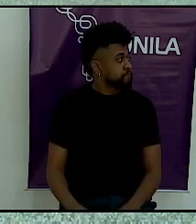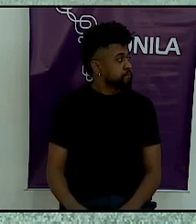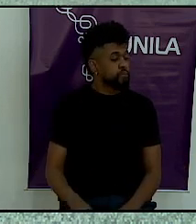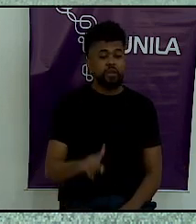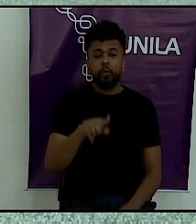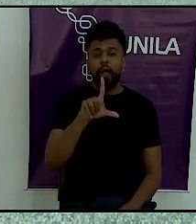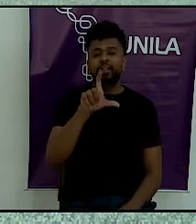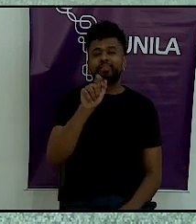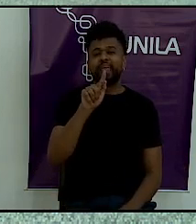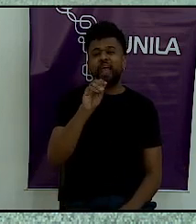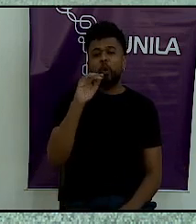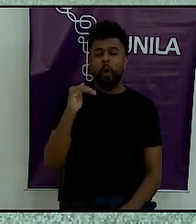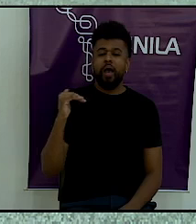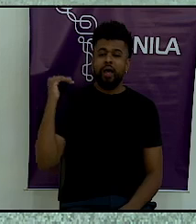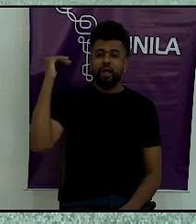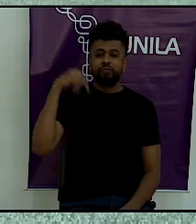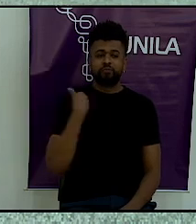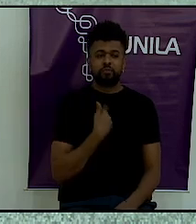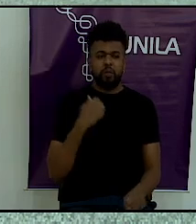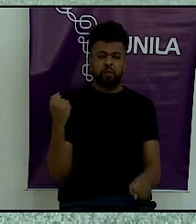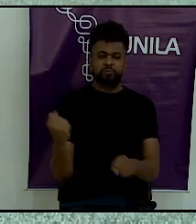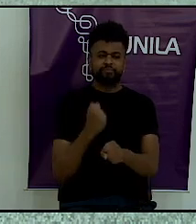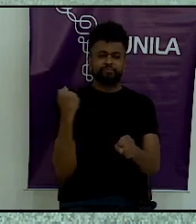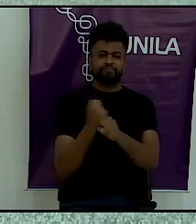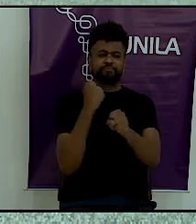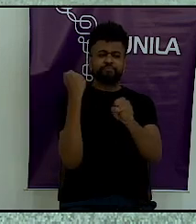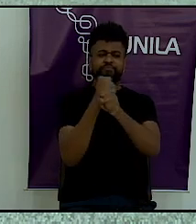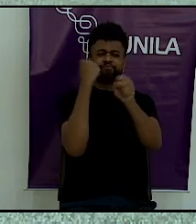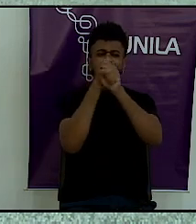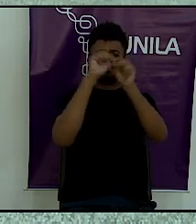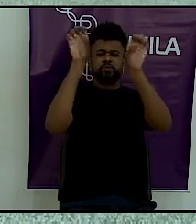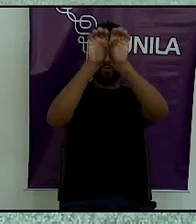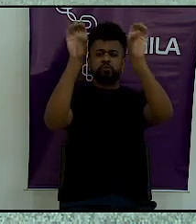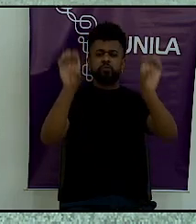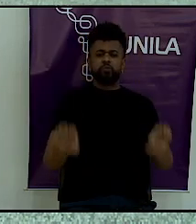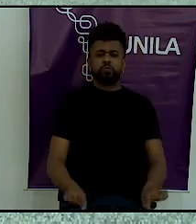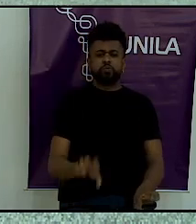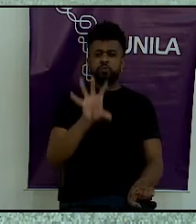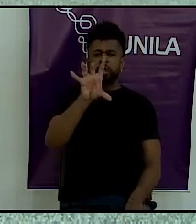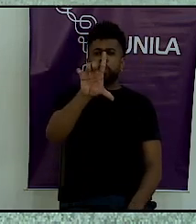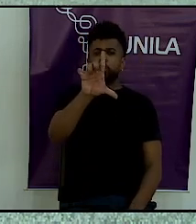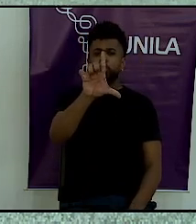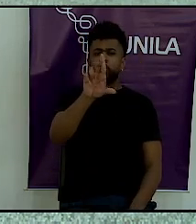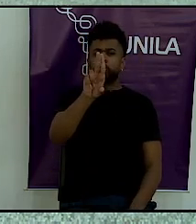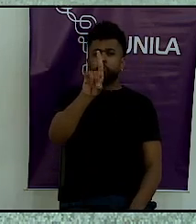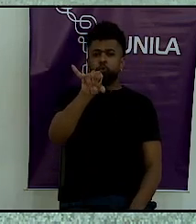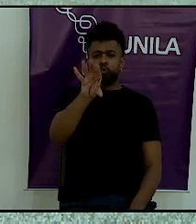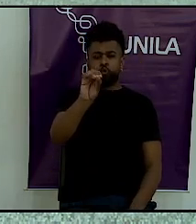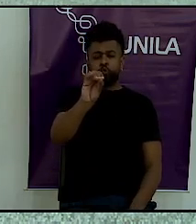adultos, né? Então a gente vai construindo, montando estruturas de maneira bastante lúdica, bastante